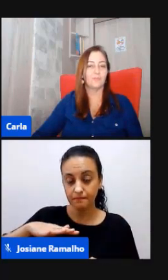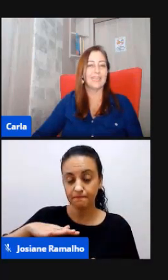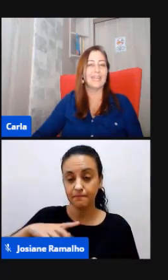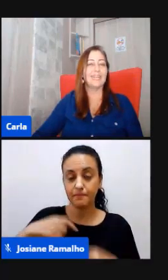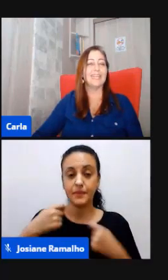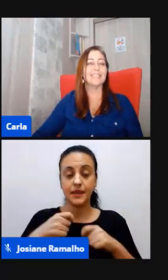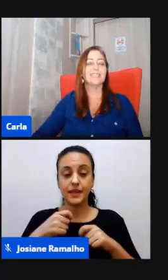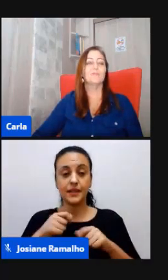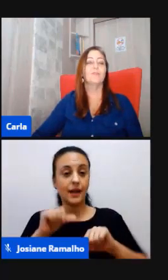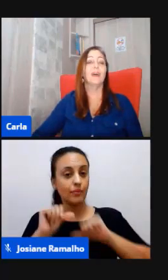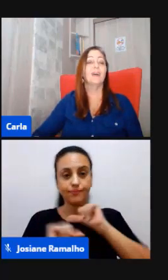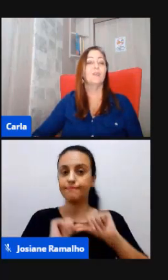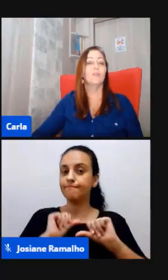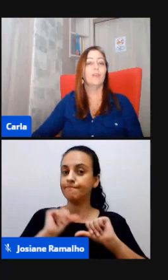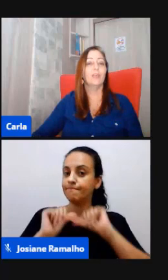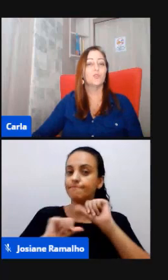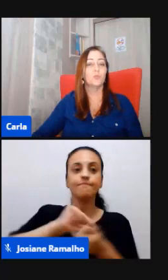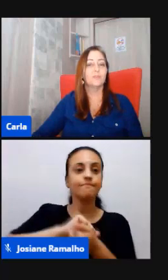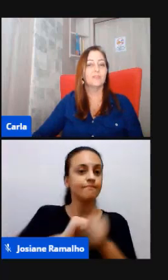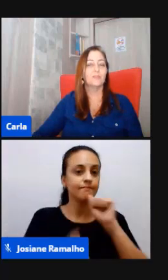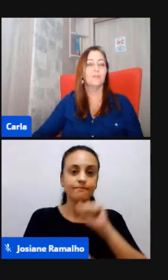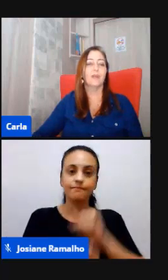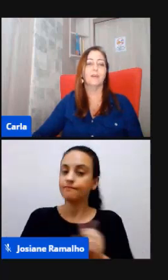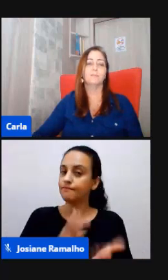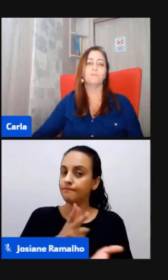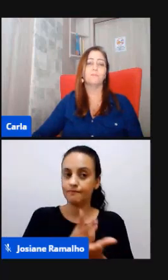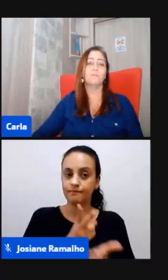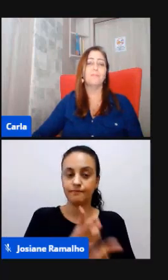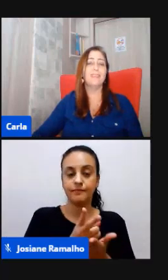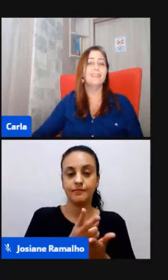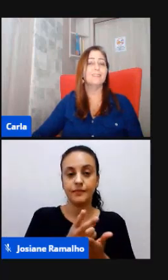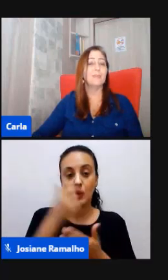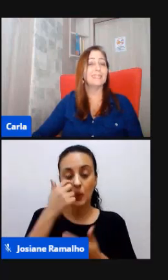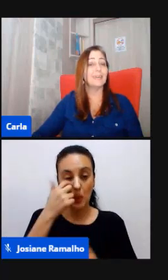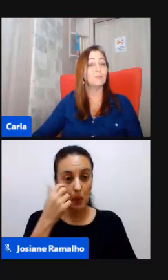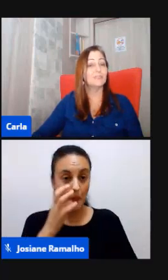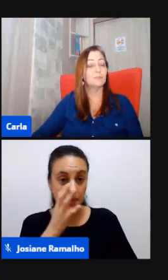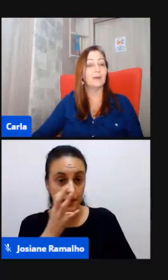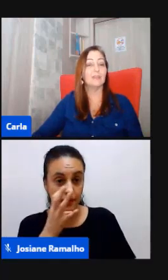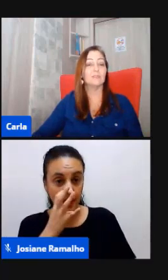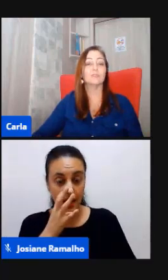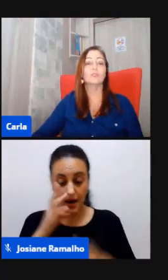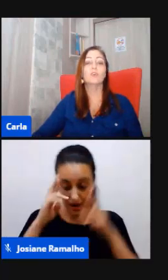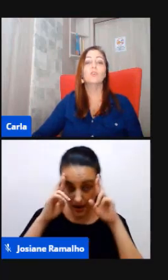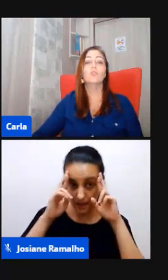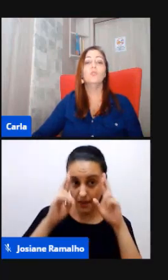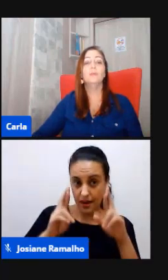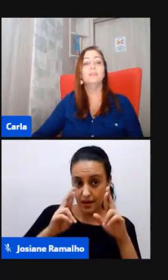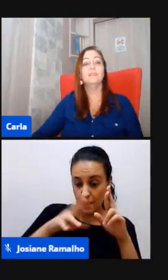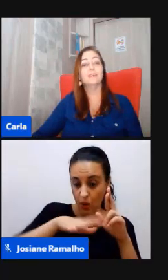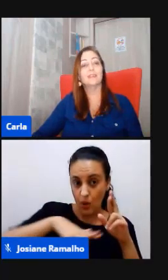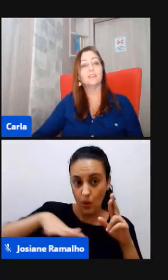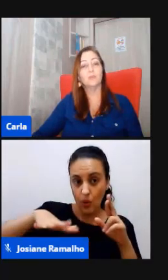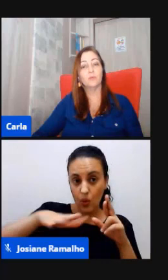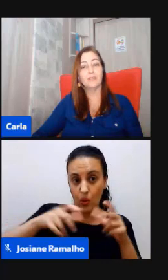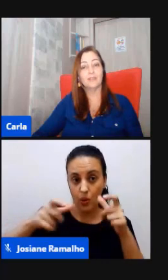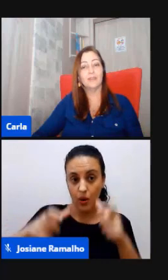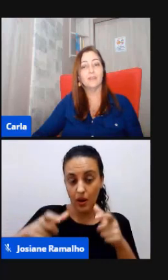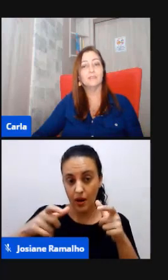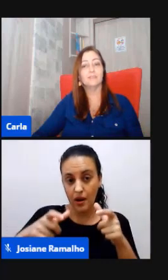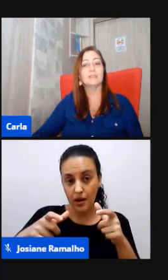momento. Nesse vai e vem de observar, respeitar o espaço, humanizar